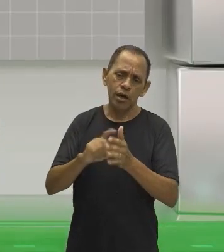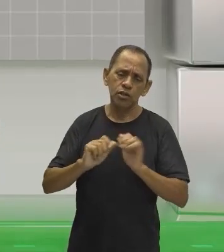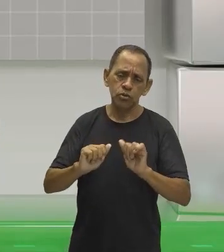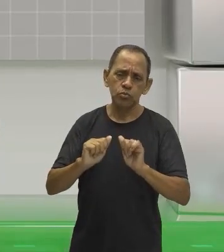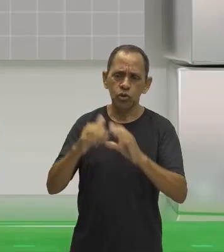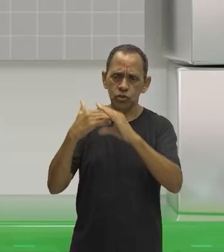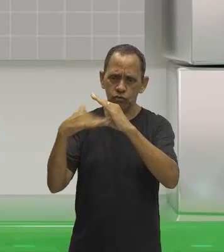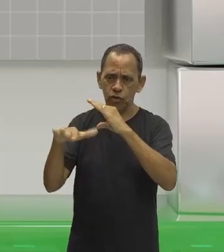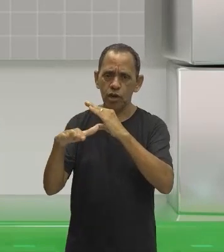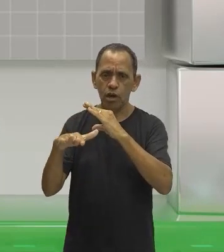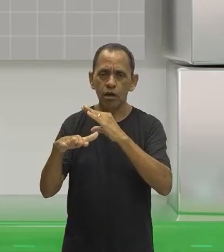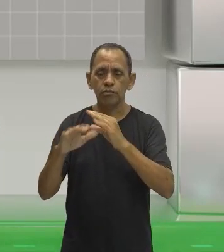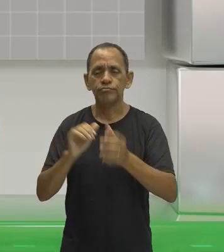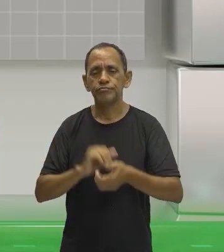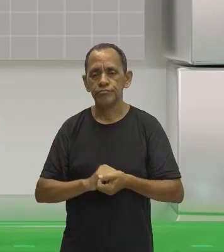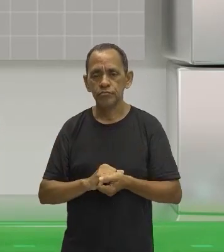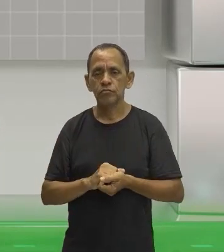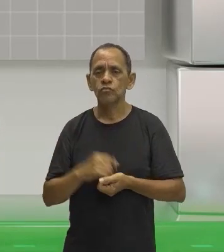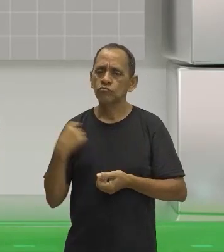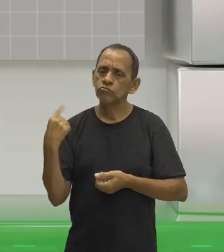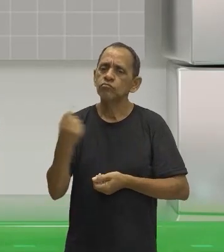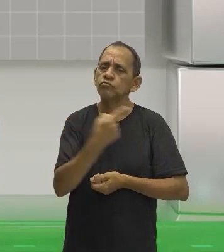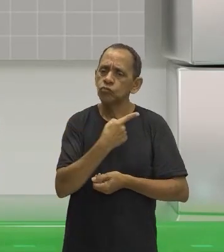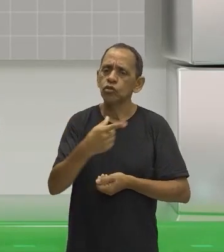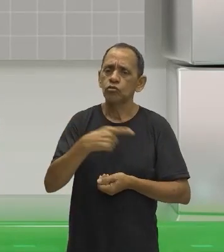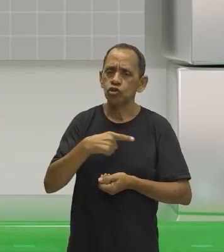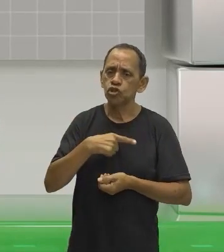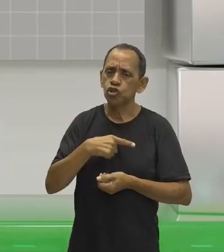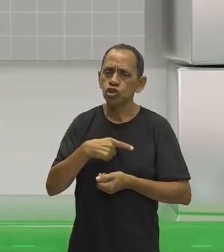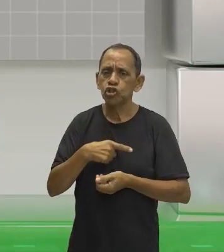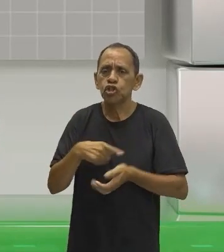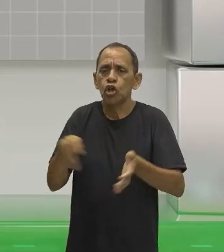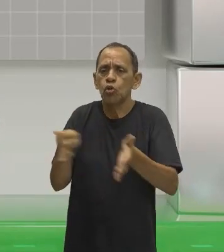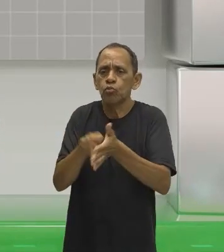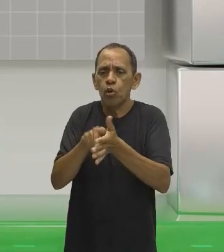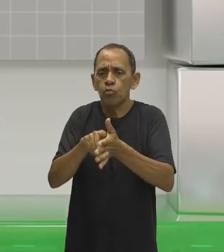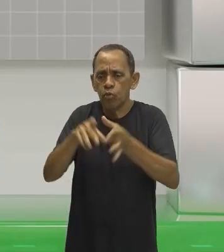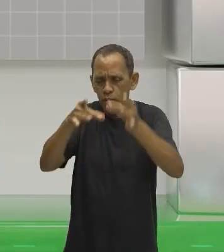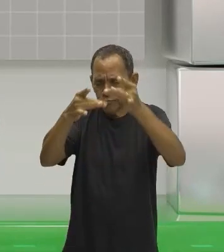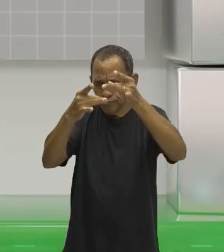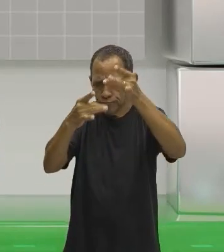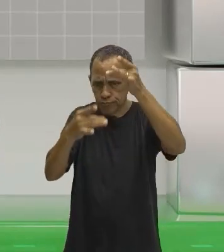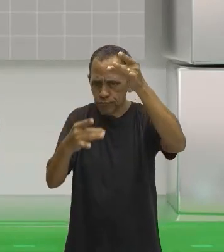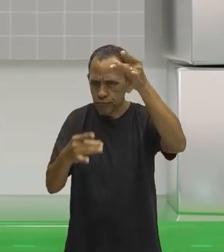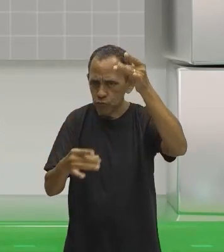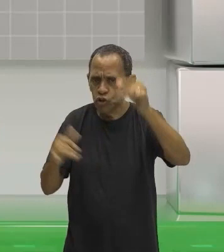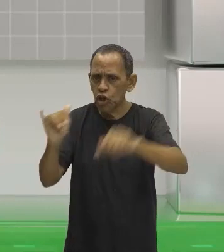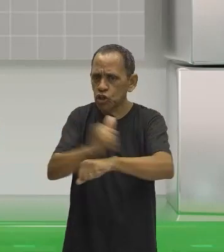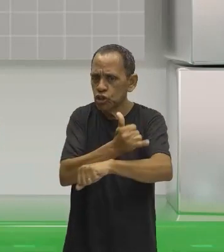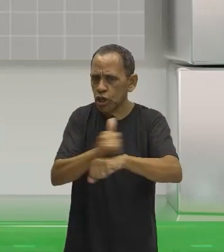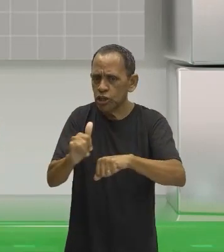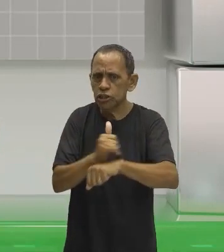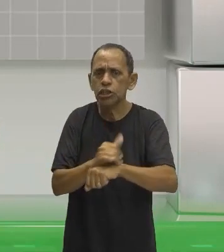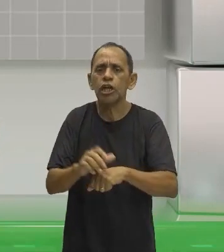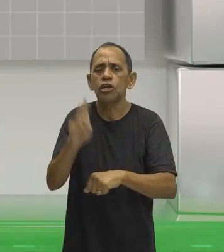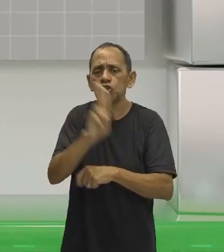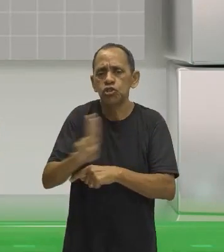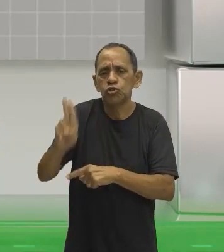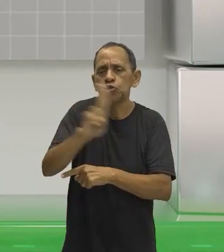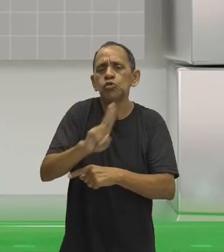tem um procedimento aqui que é o checklist, então não tem como a gente enviar antes, a gente conclui esse checklist, se